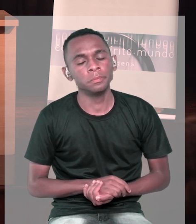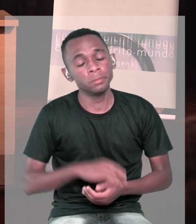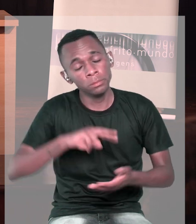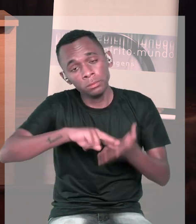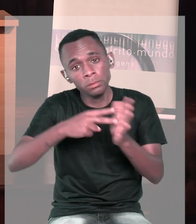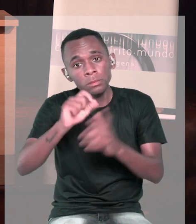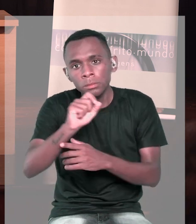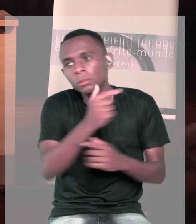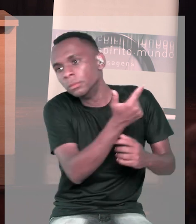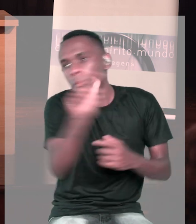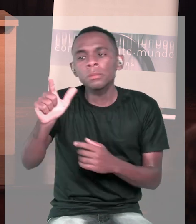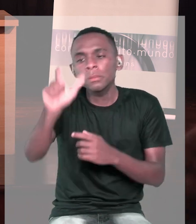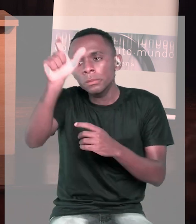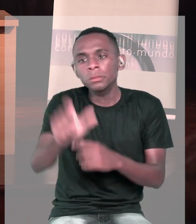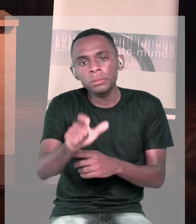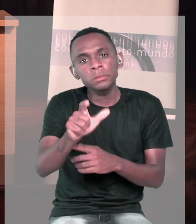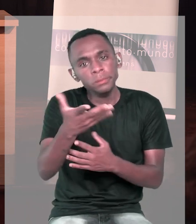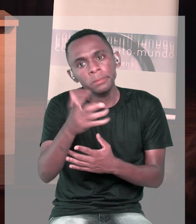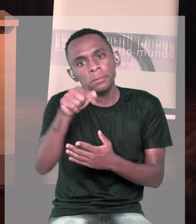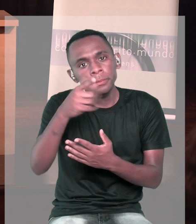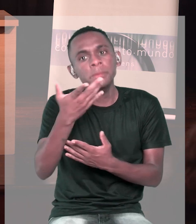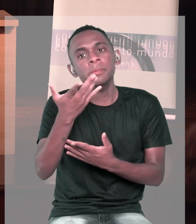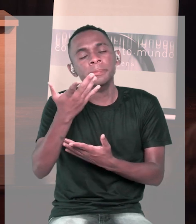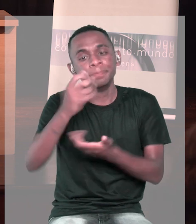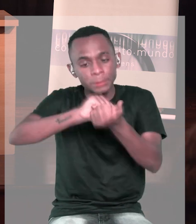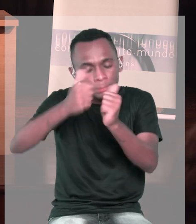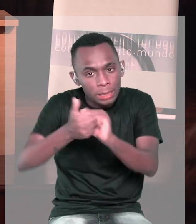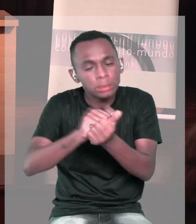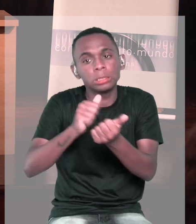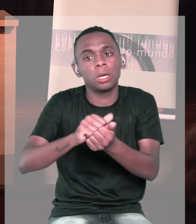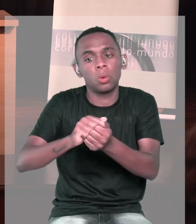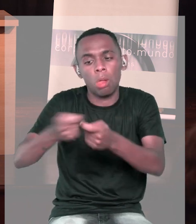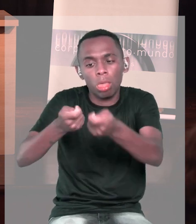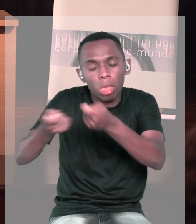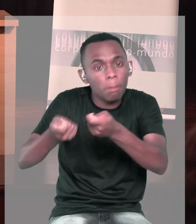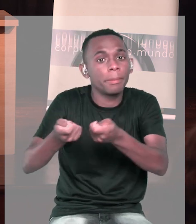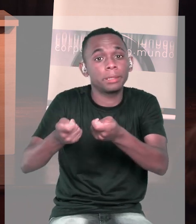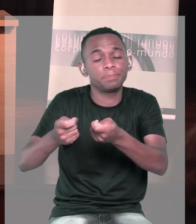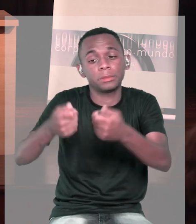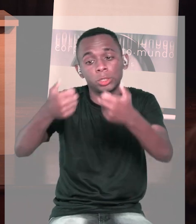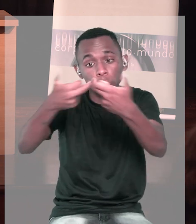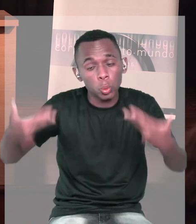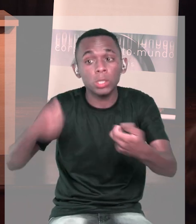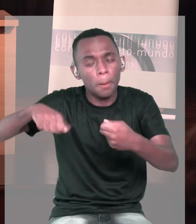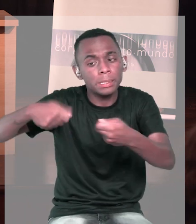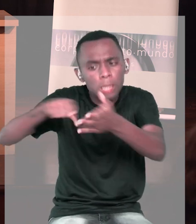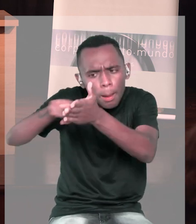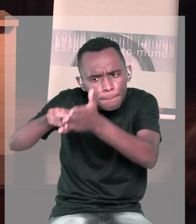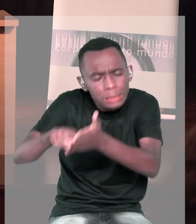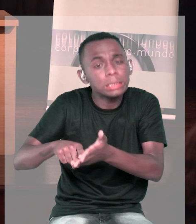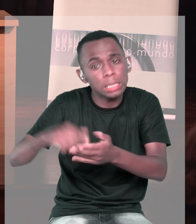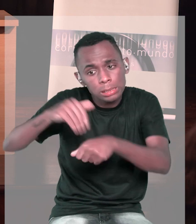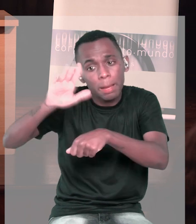quer dizer que o mundo se tornaria então uma fonte de manipulação cheia de recursos que deveríamos explorar.